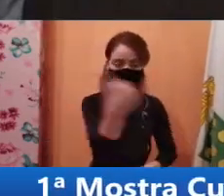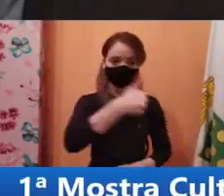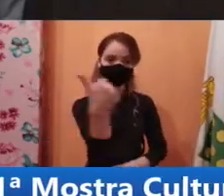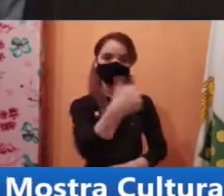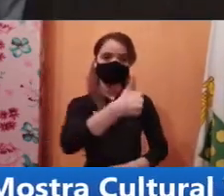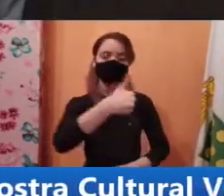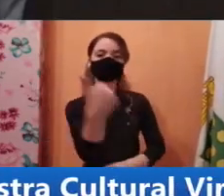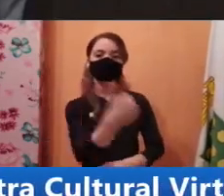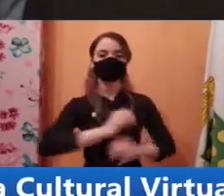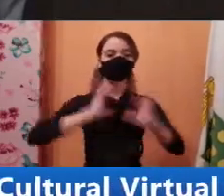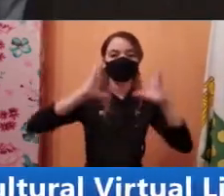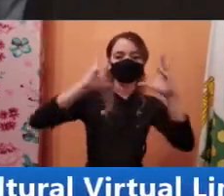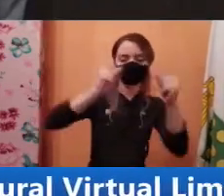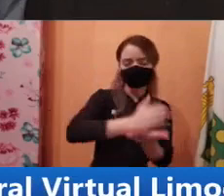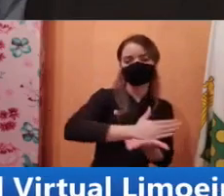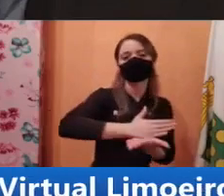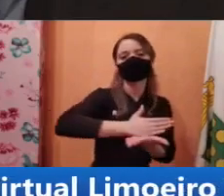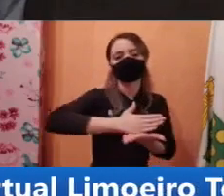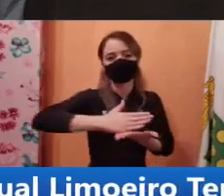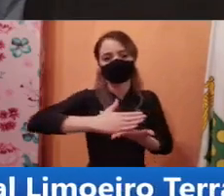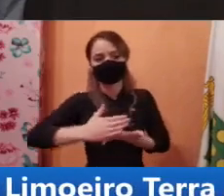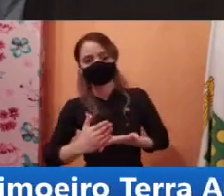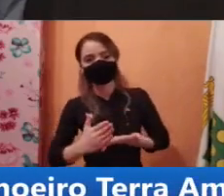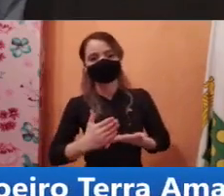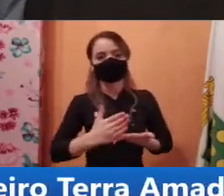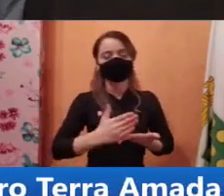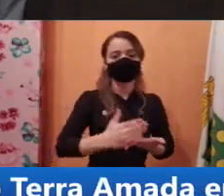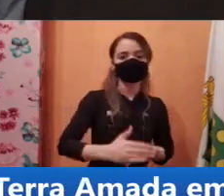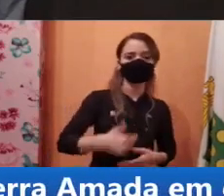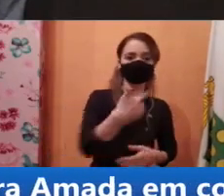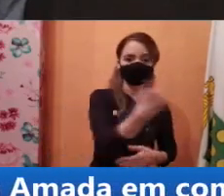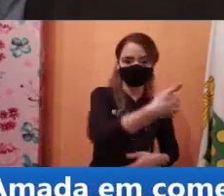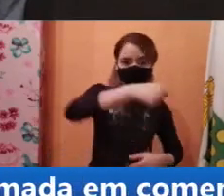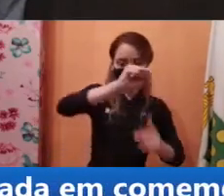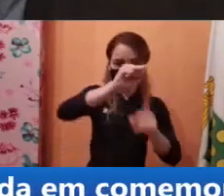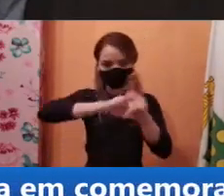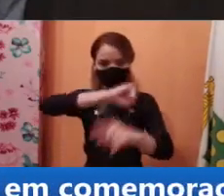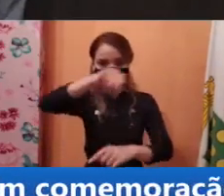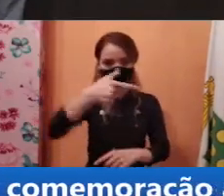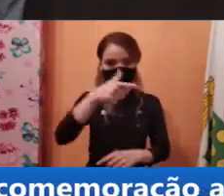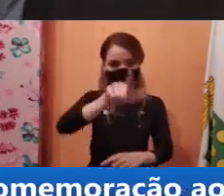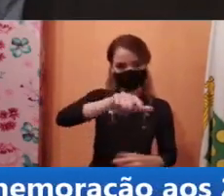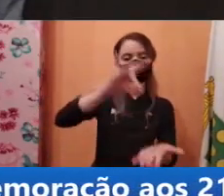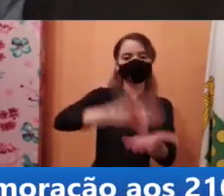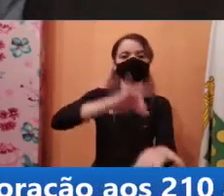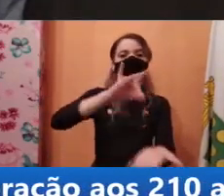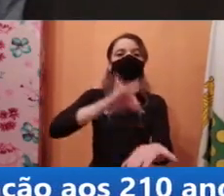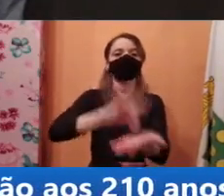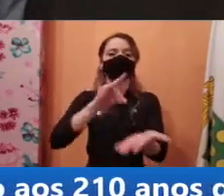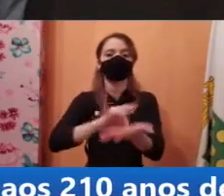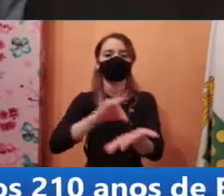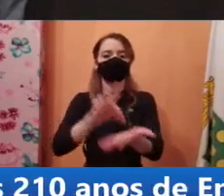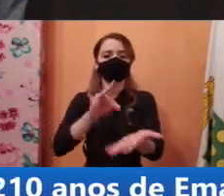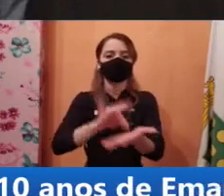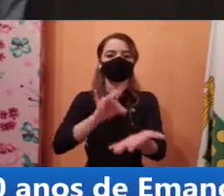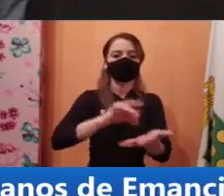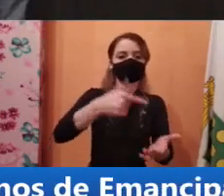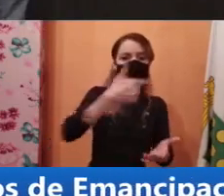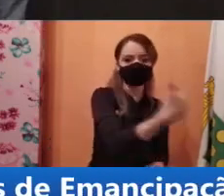1811, quando tudo começou, a 27/7, o calendário confirmou.